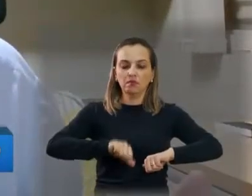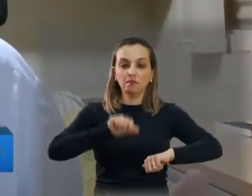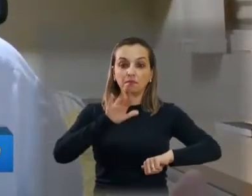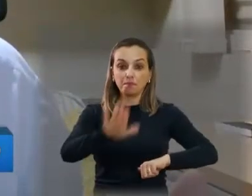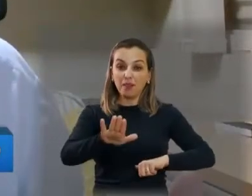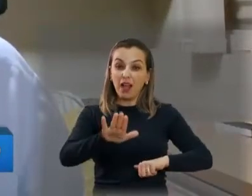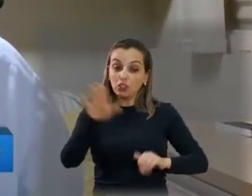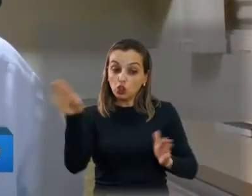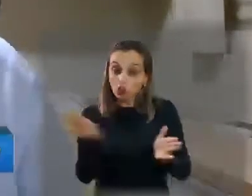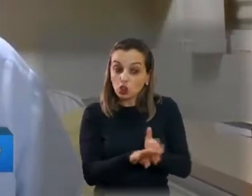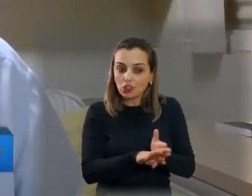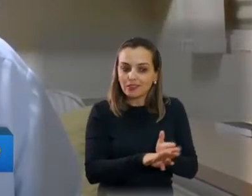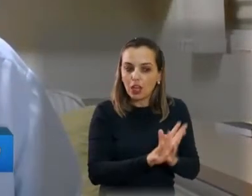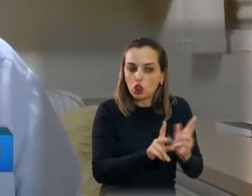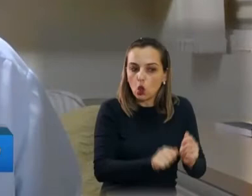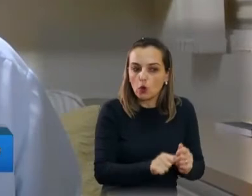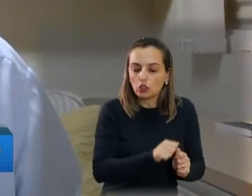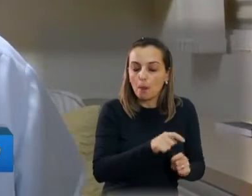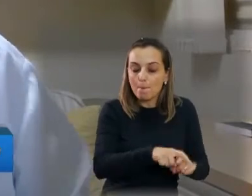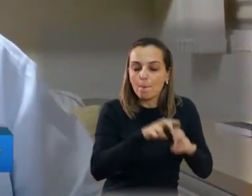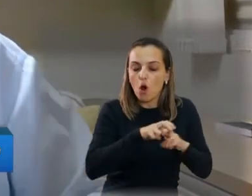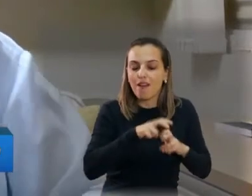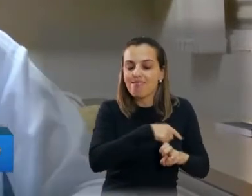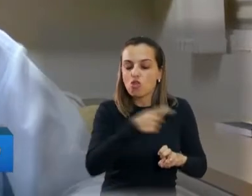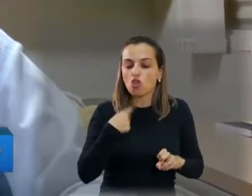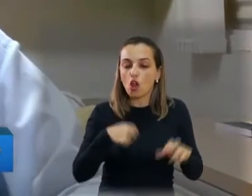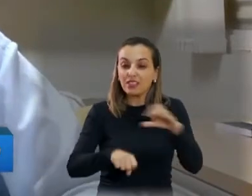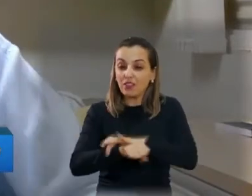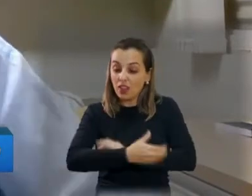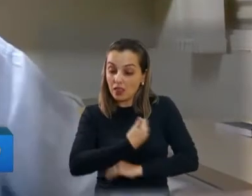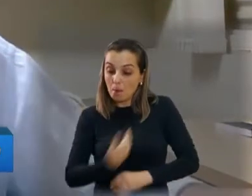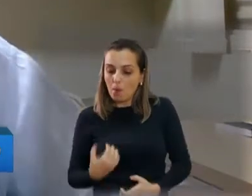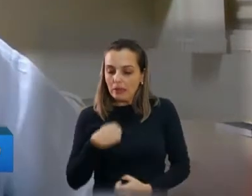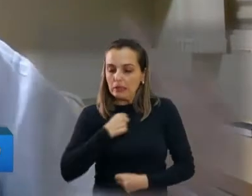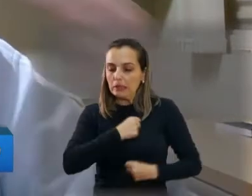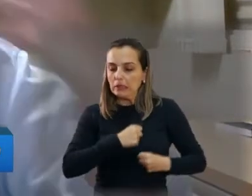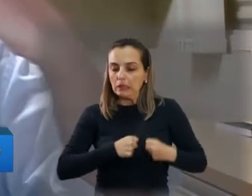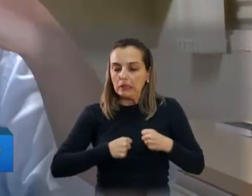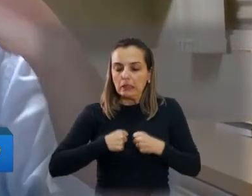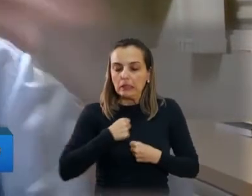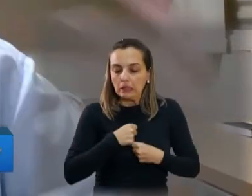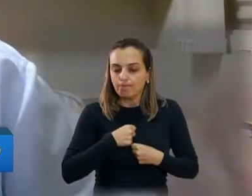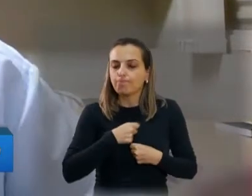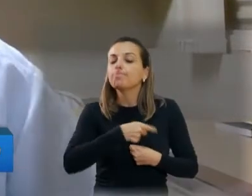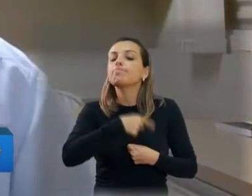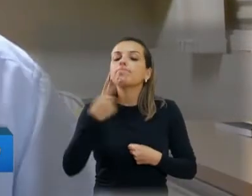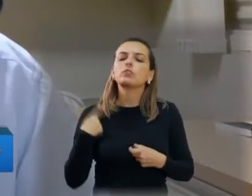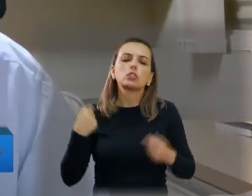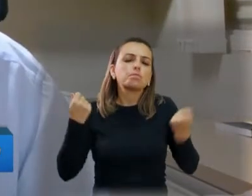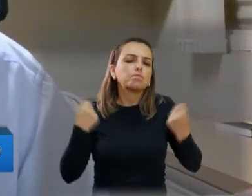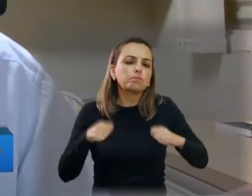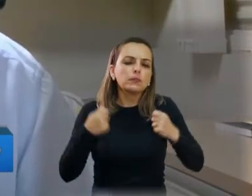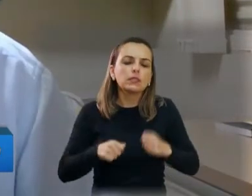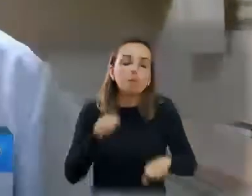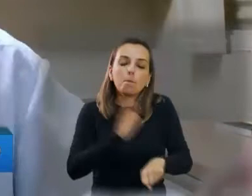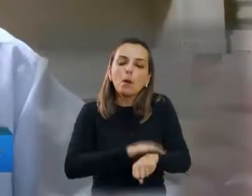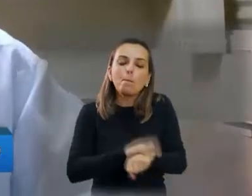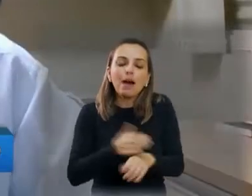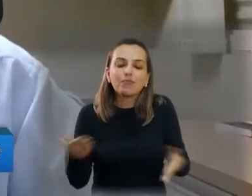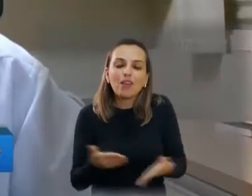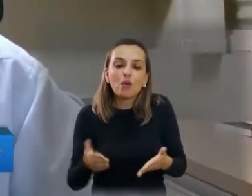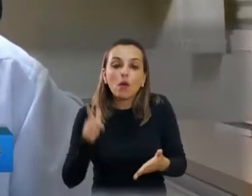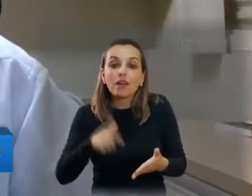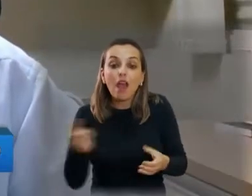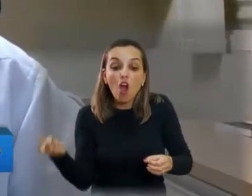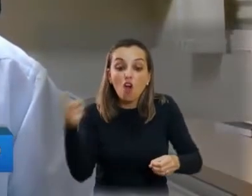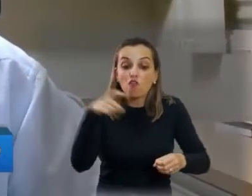chegando tudo, daí a nossa angústia. Então, a nossa necessidade e o que a gente mais almeja nesse momento é a volta